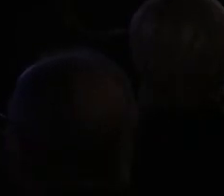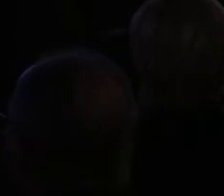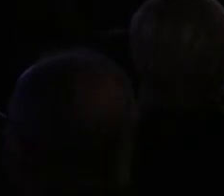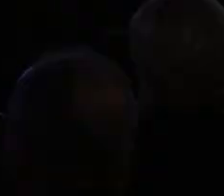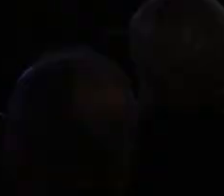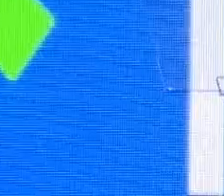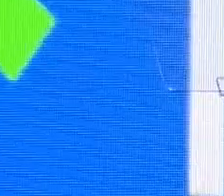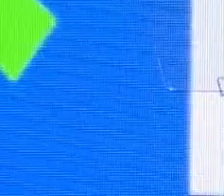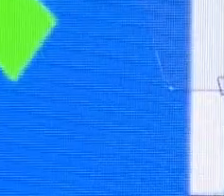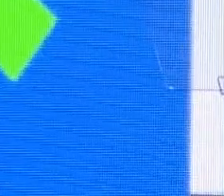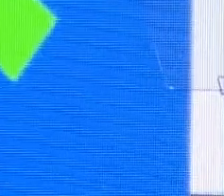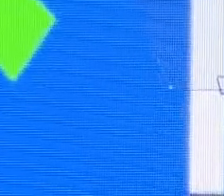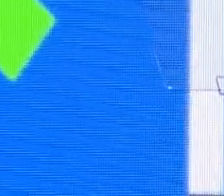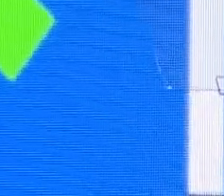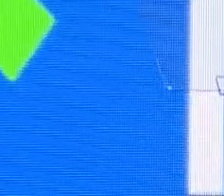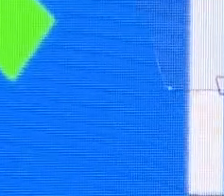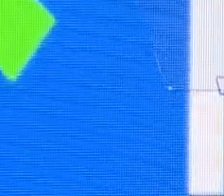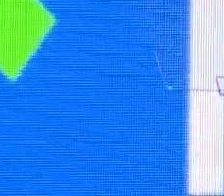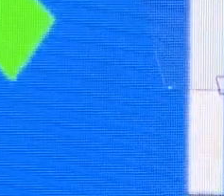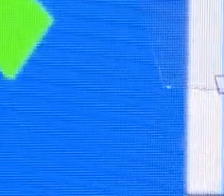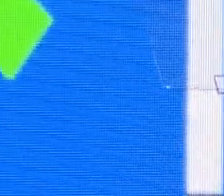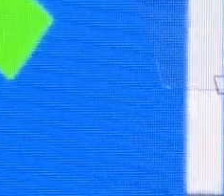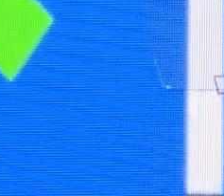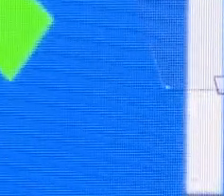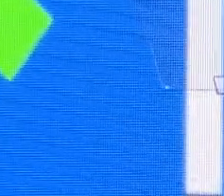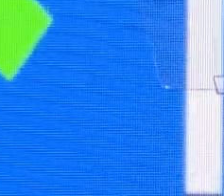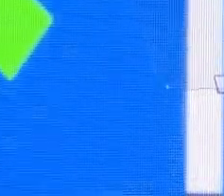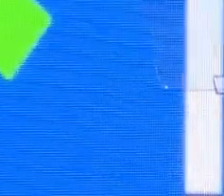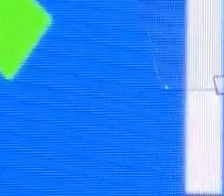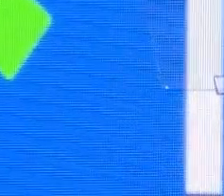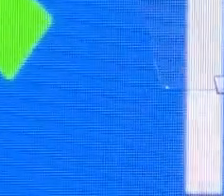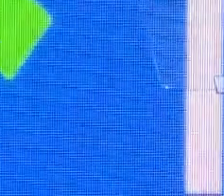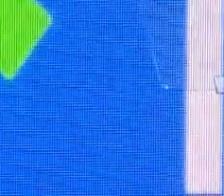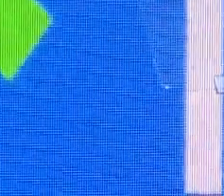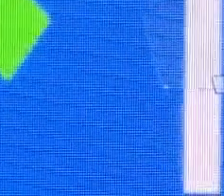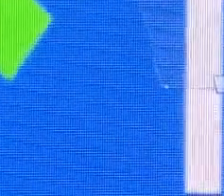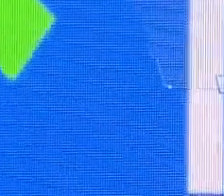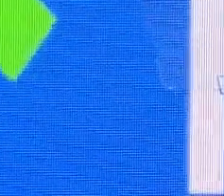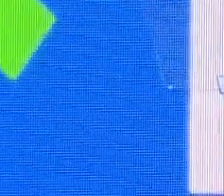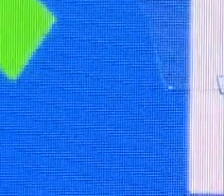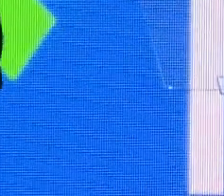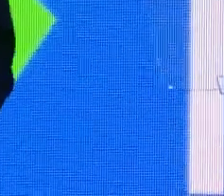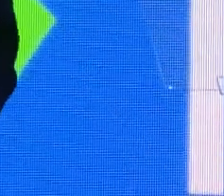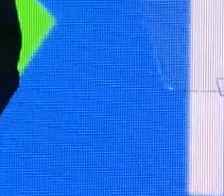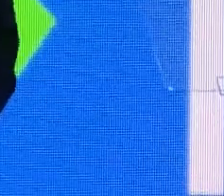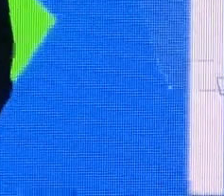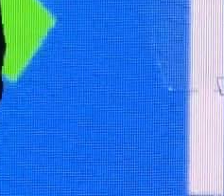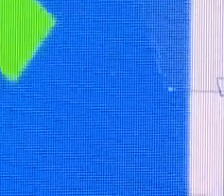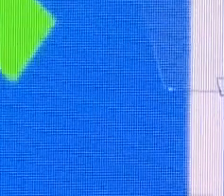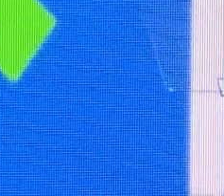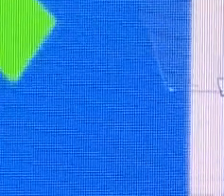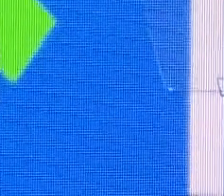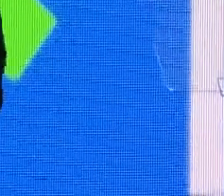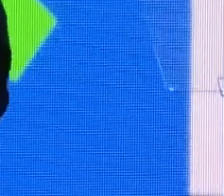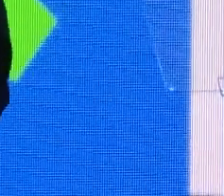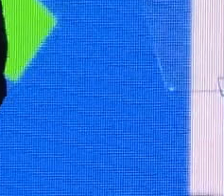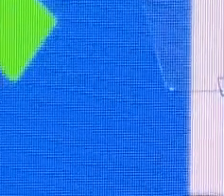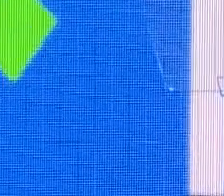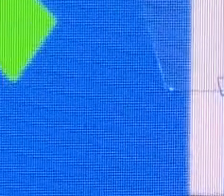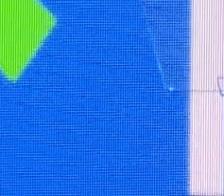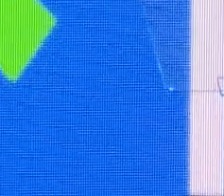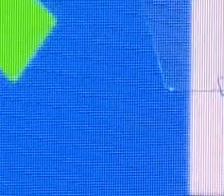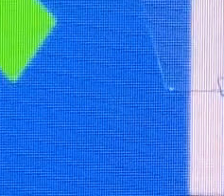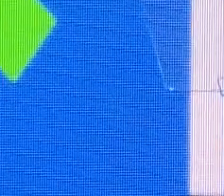goldfine Bom dia a todas e todos é uma grande satisfação estar aqui com vocês Muito obrigado ao